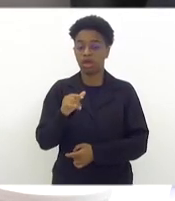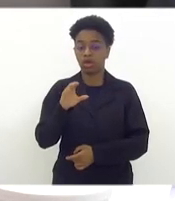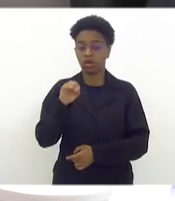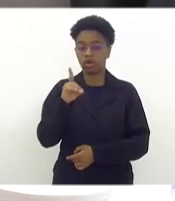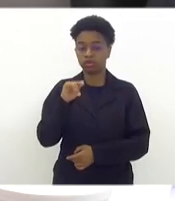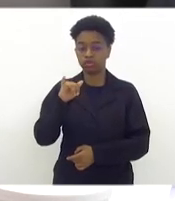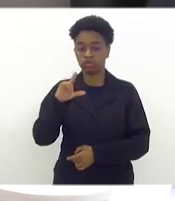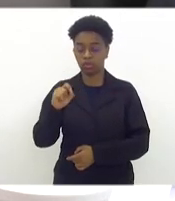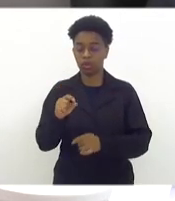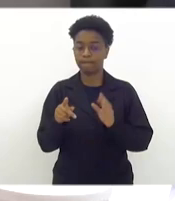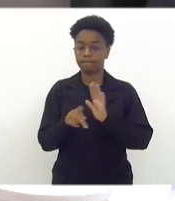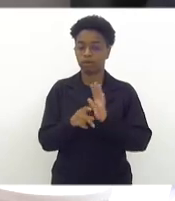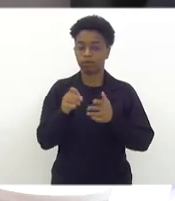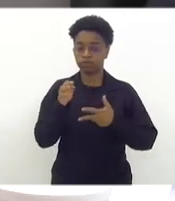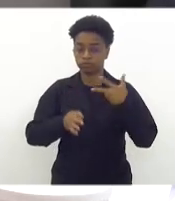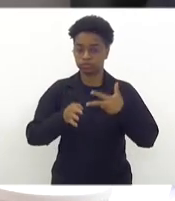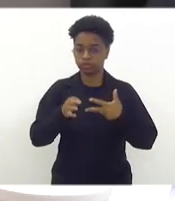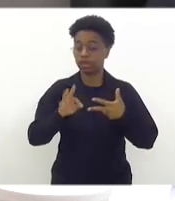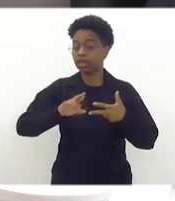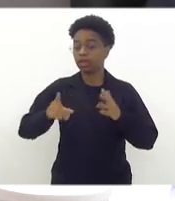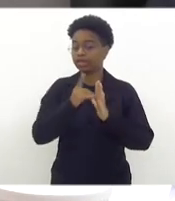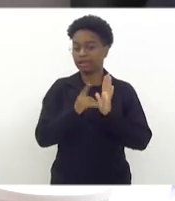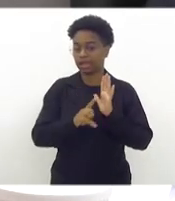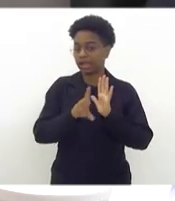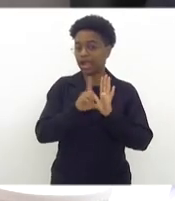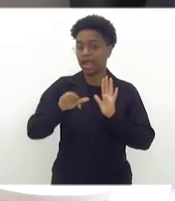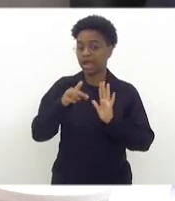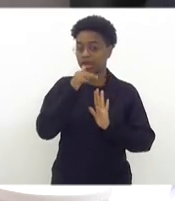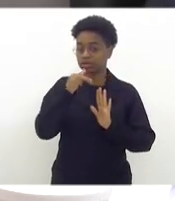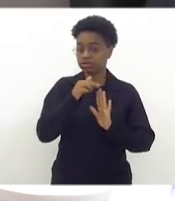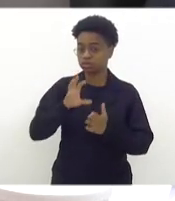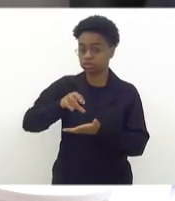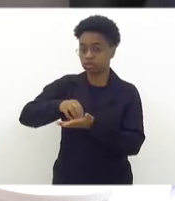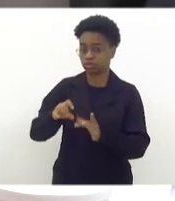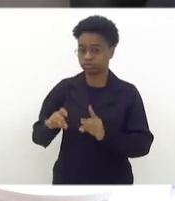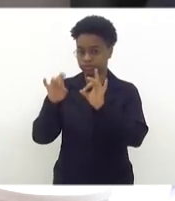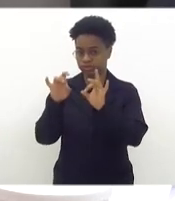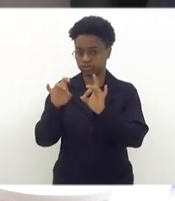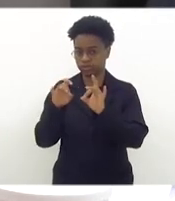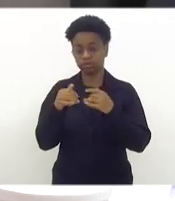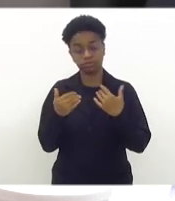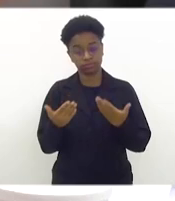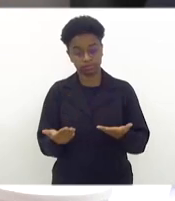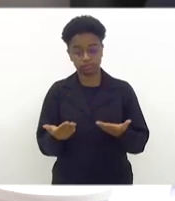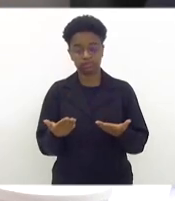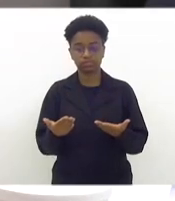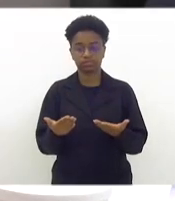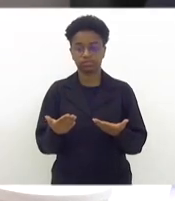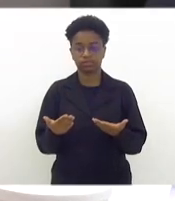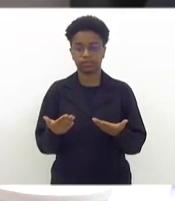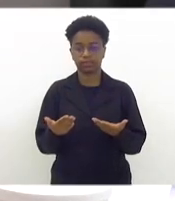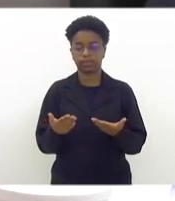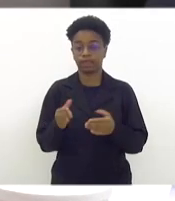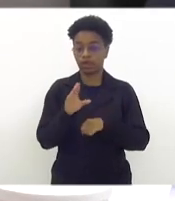decreto-lei, é uma resolução do órgão especial. Perfeito. E que, como foi acatado